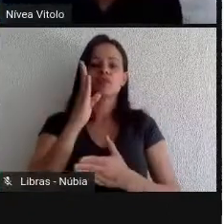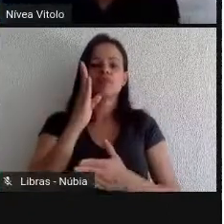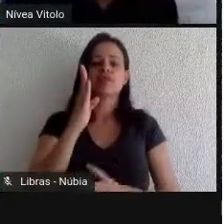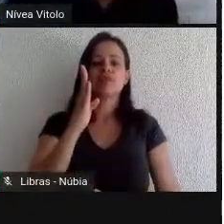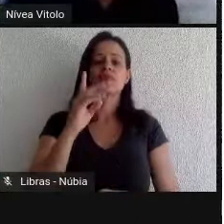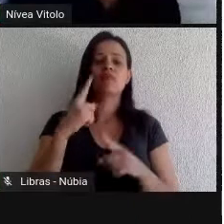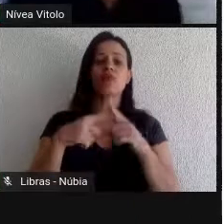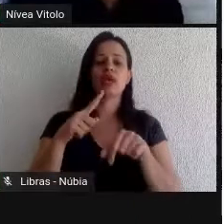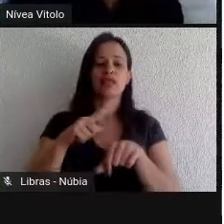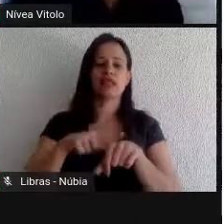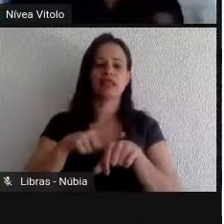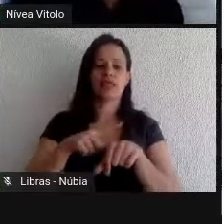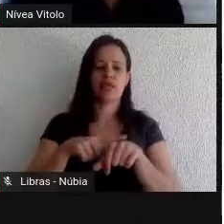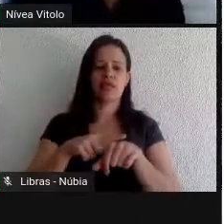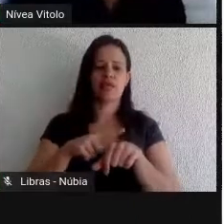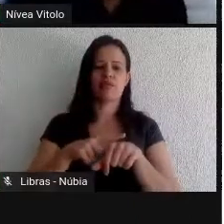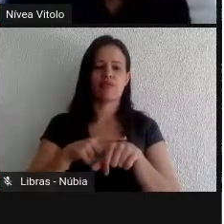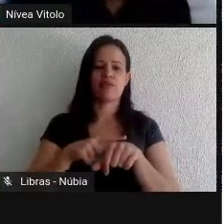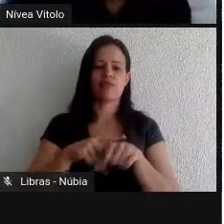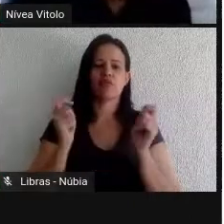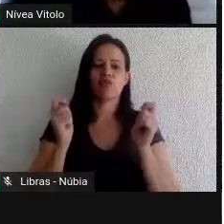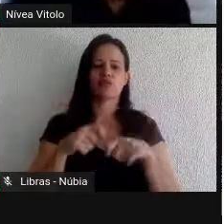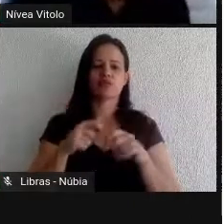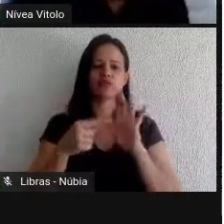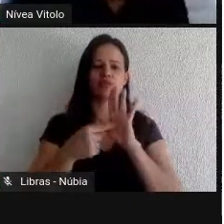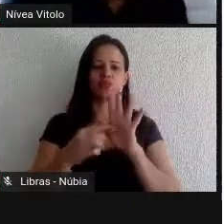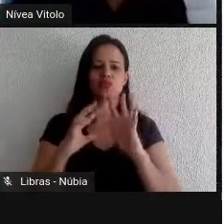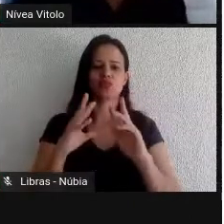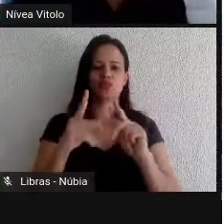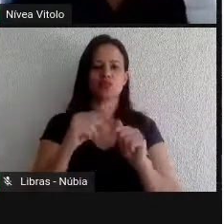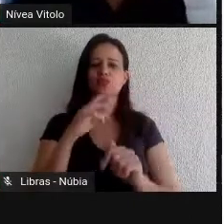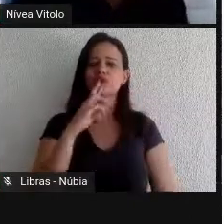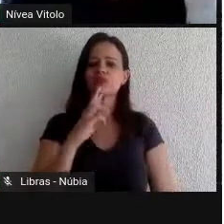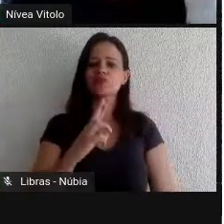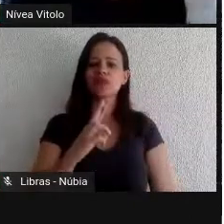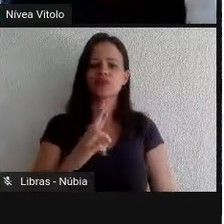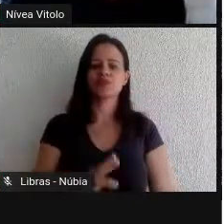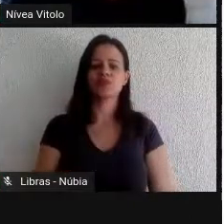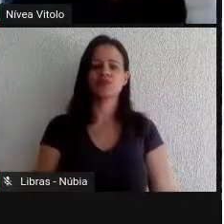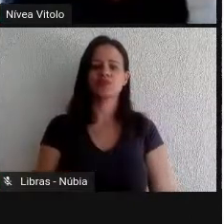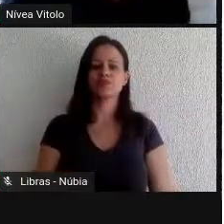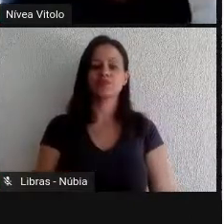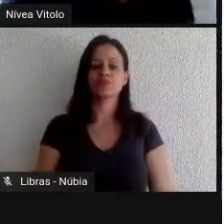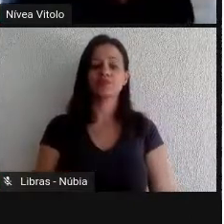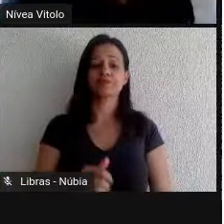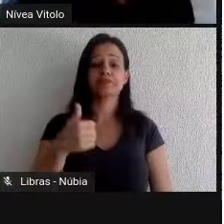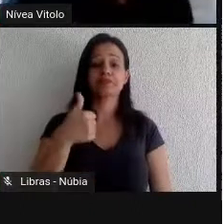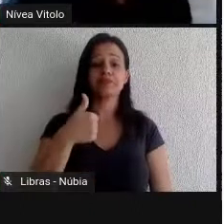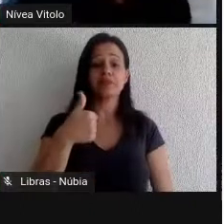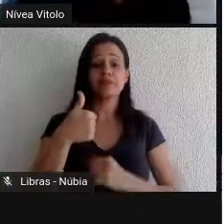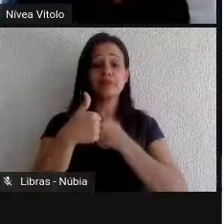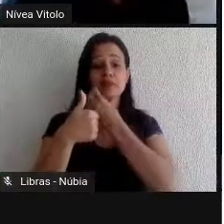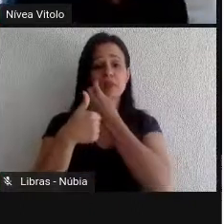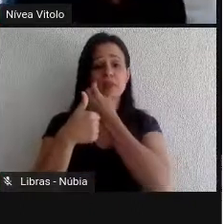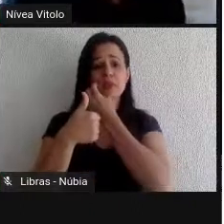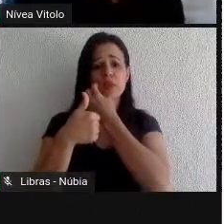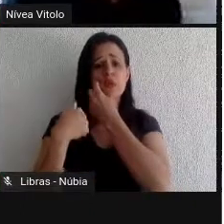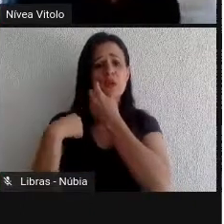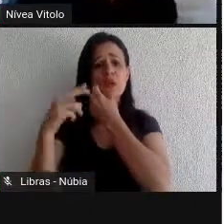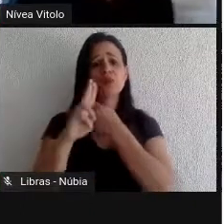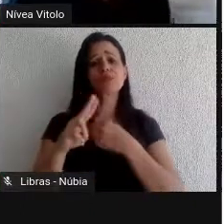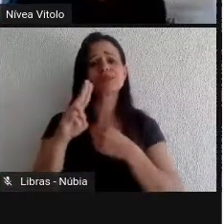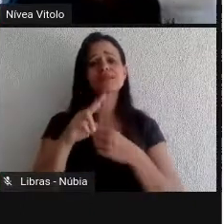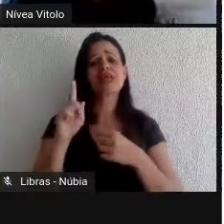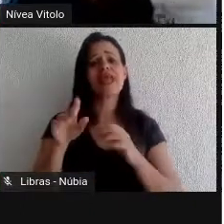tempo para que seja possível, né, apresentar todos os resultados. A primeira classificação que eu utilizei foi a de custos